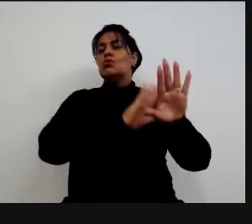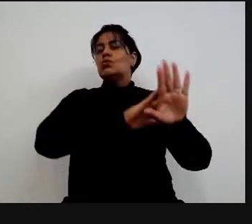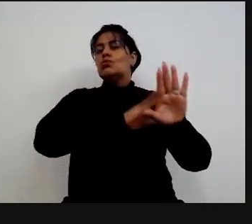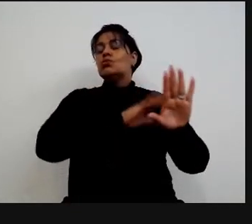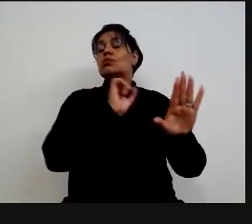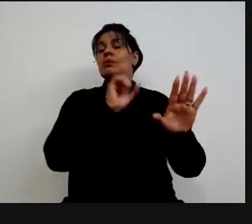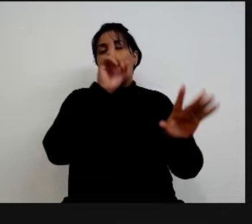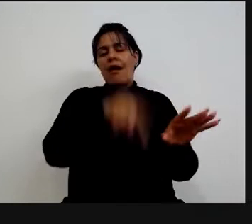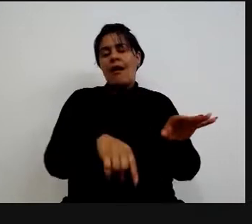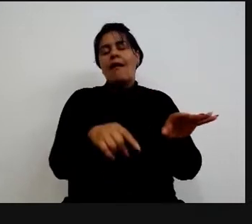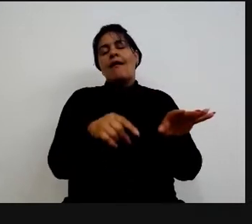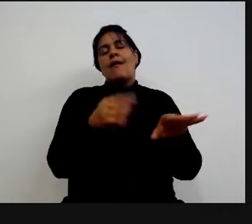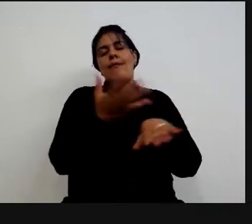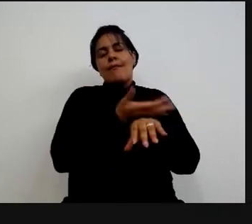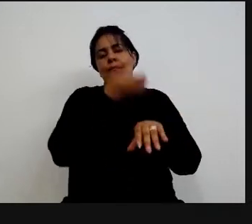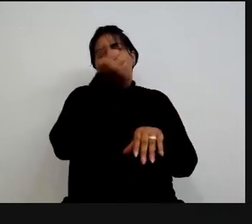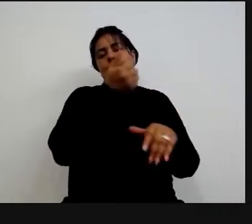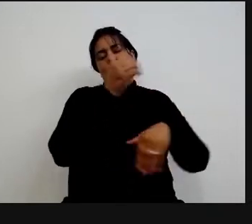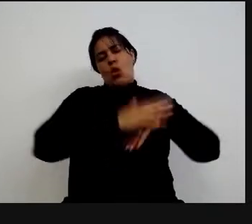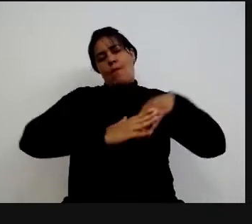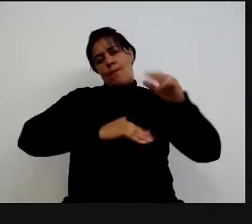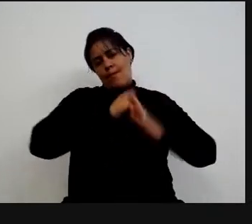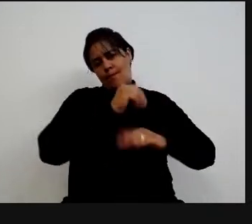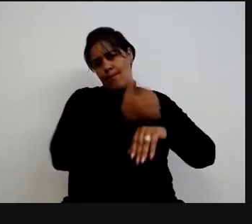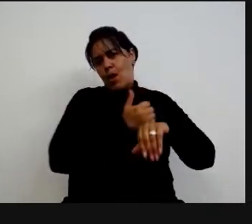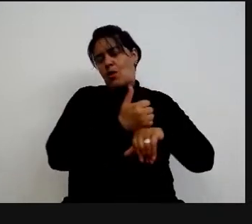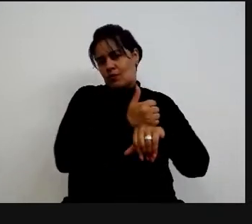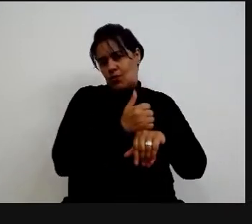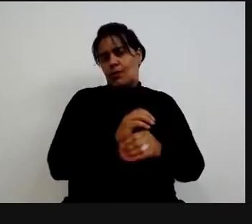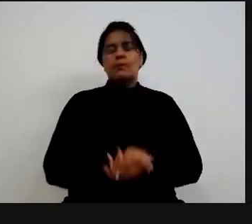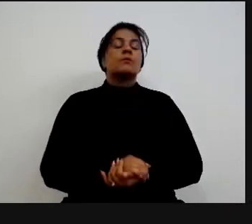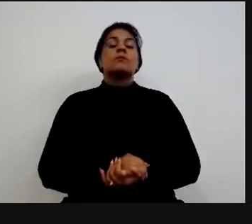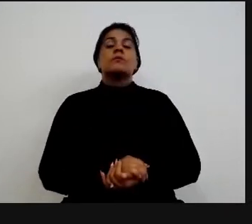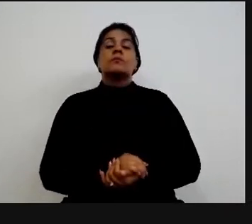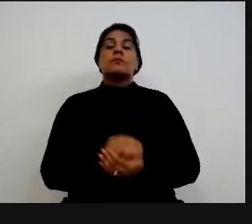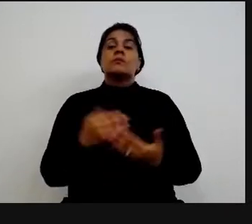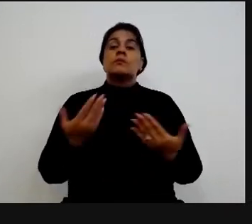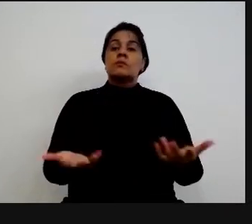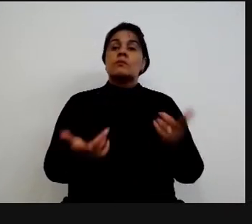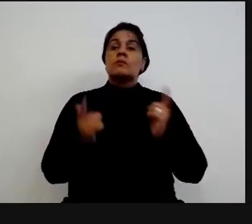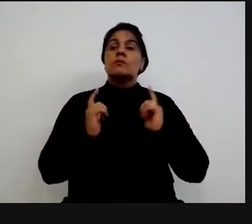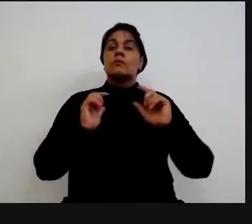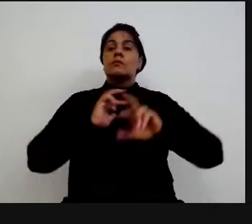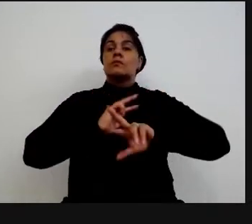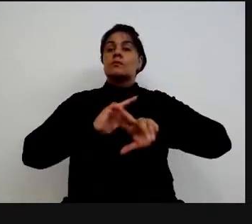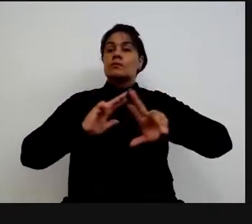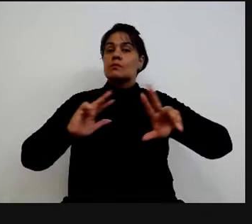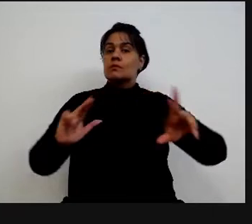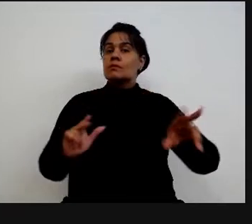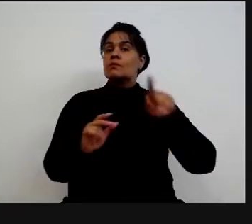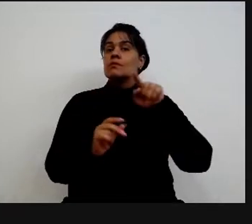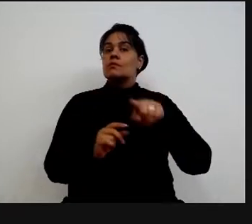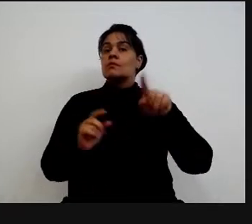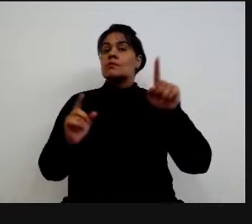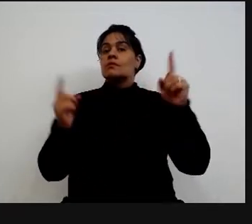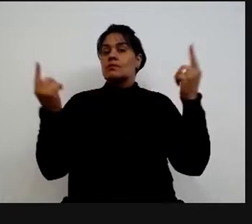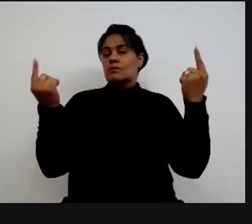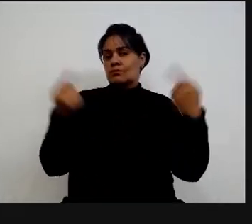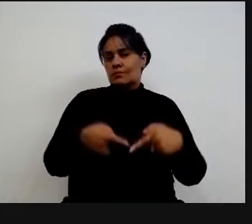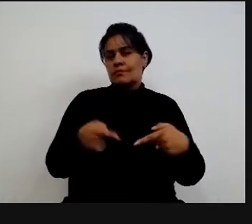resultados tão esperados, né? E aí você tem essa série de desafios, uma